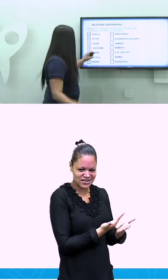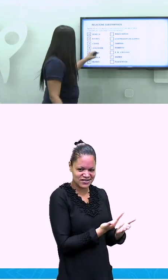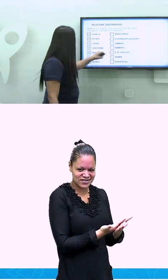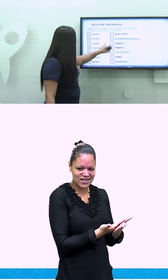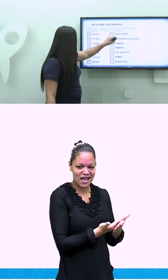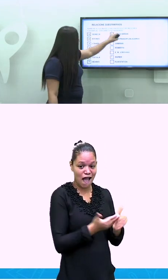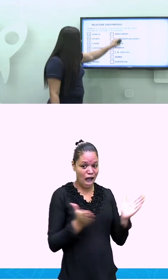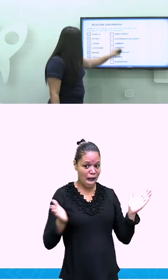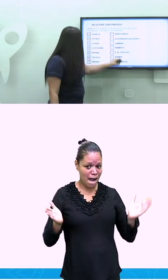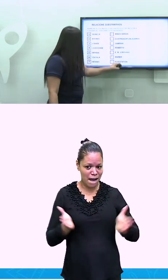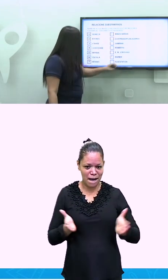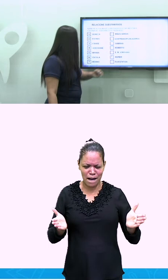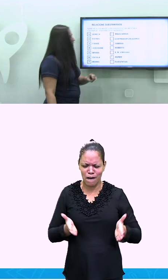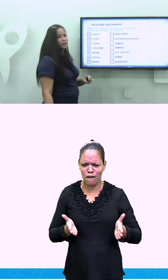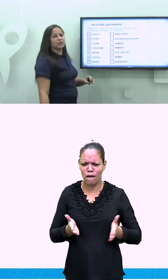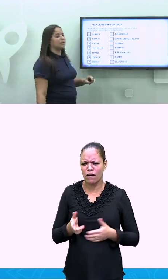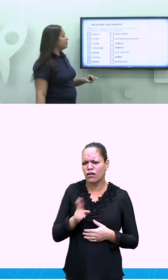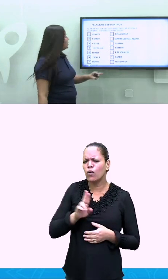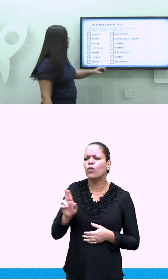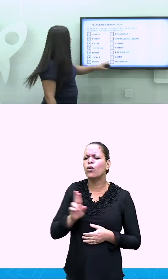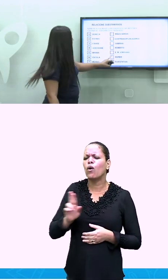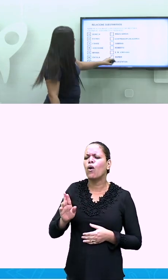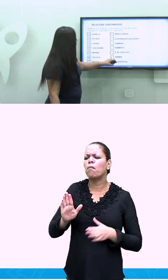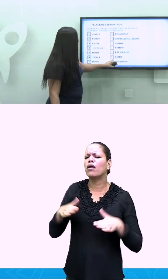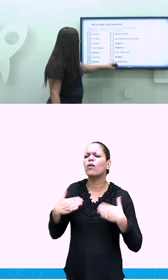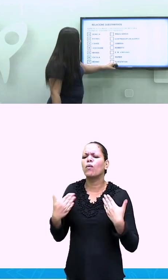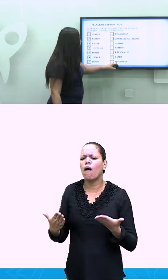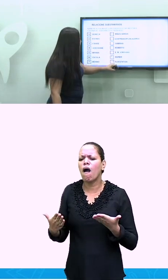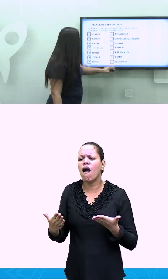nome aqui? Um nome que pode ser de um videogame.